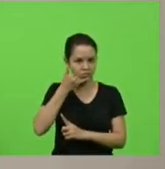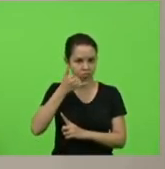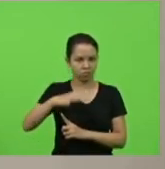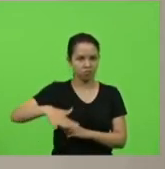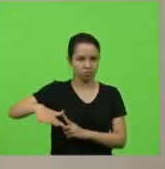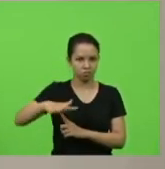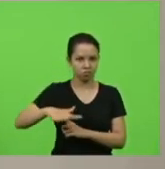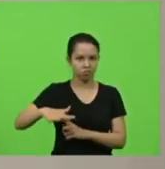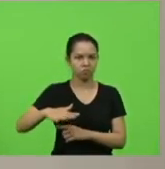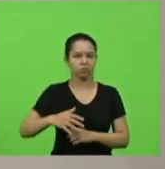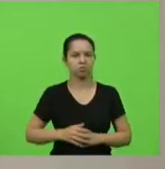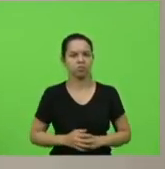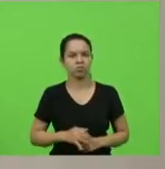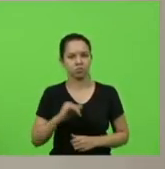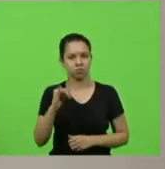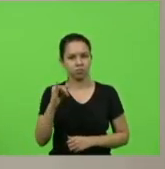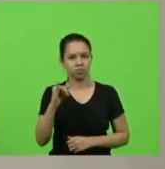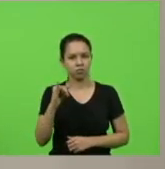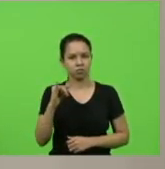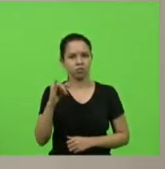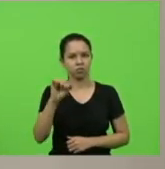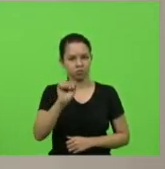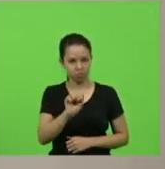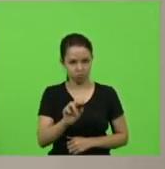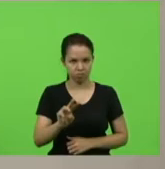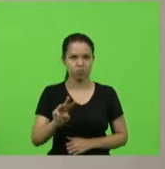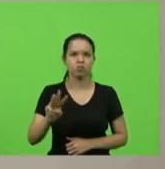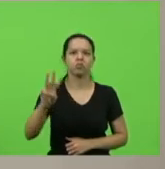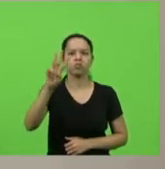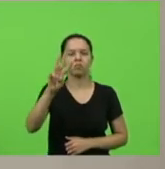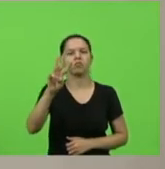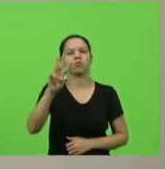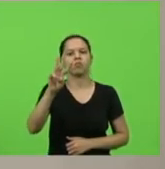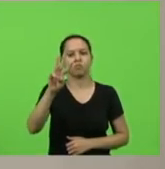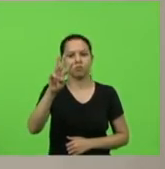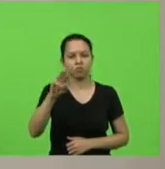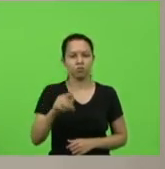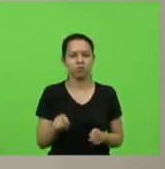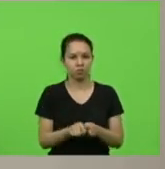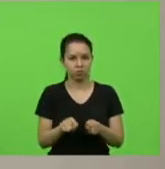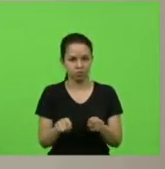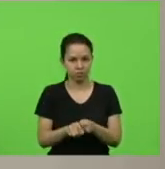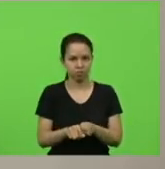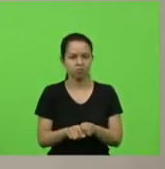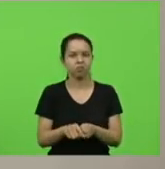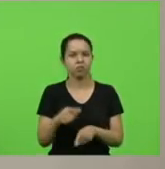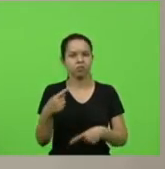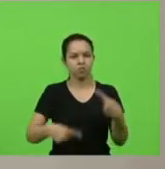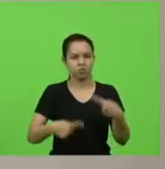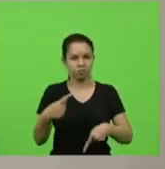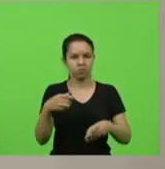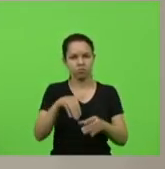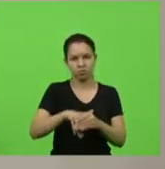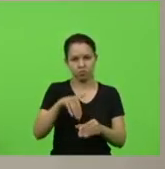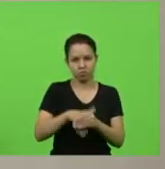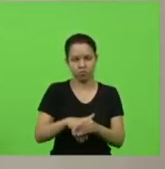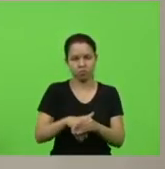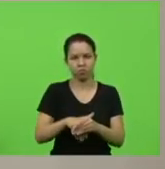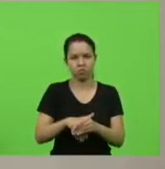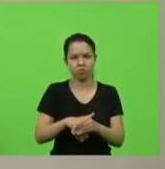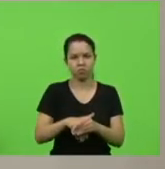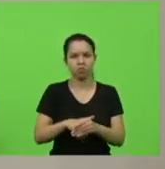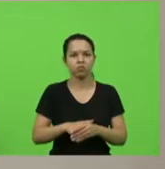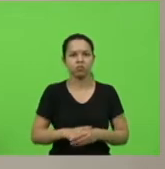94, localizada em Picadas, município de Alfredo Wagner, em discussão. Não havendo quem queira discutir, em votação, deputados que aprovam, permaneçam como se